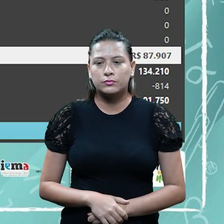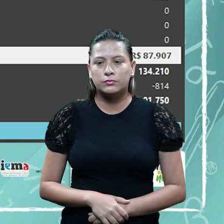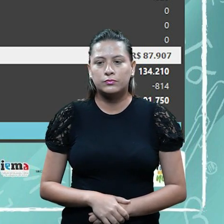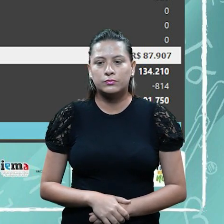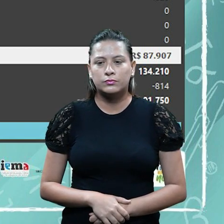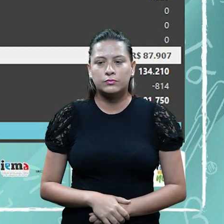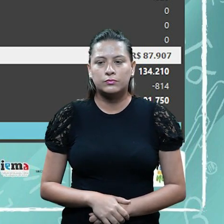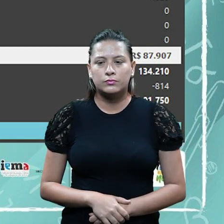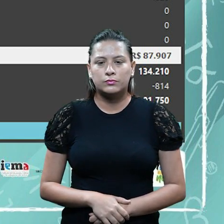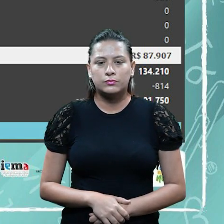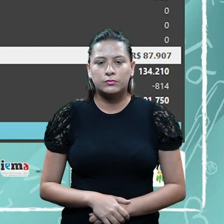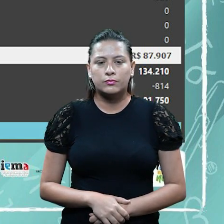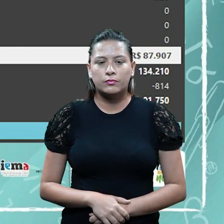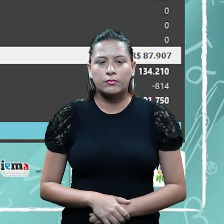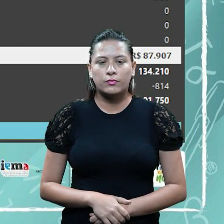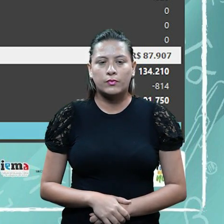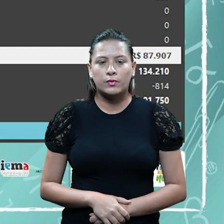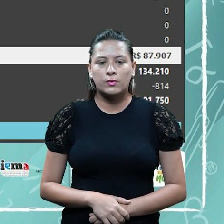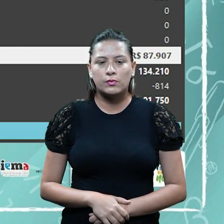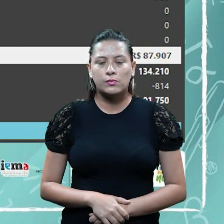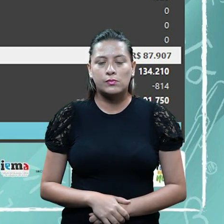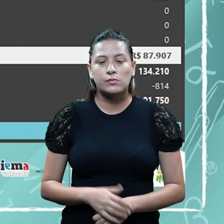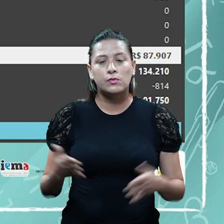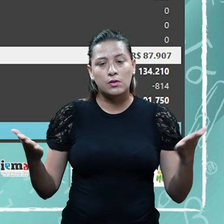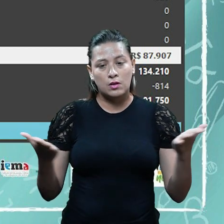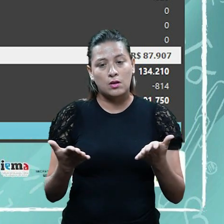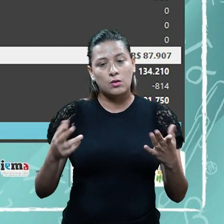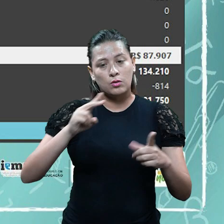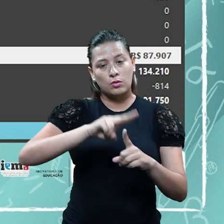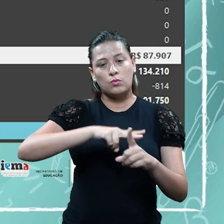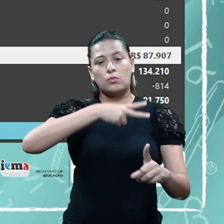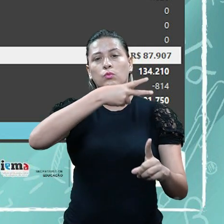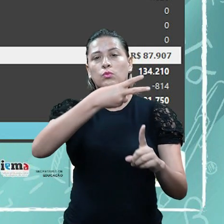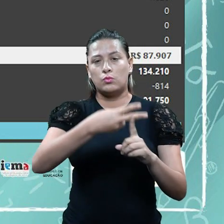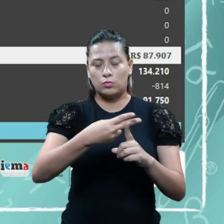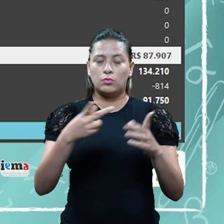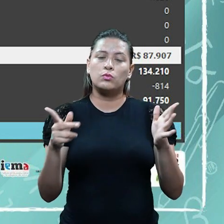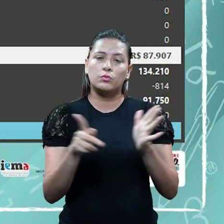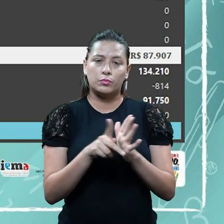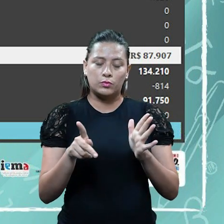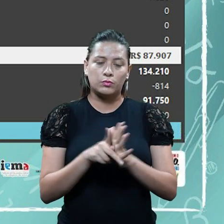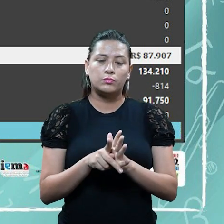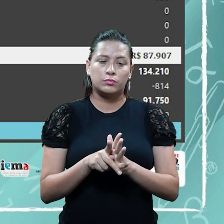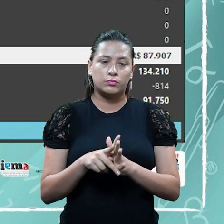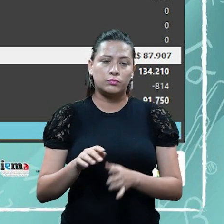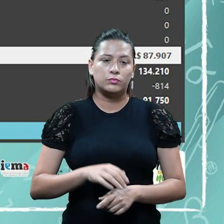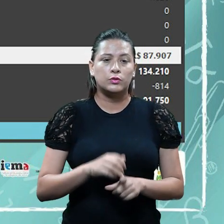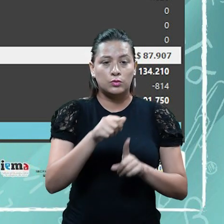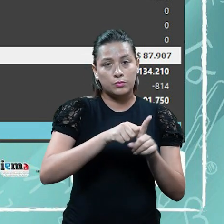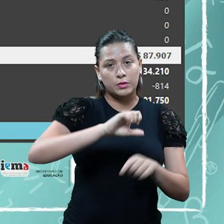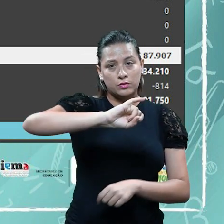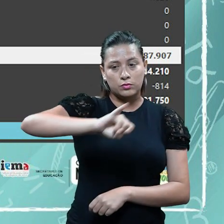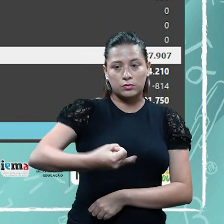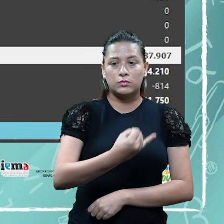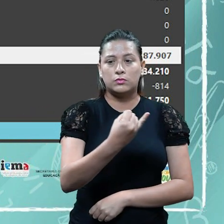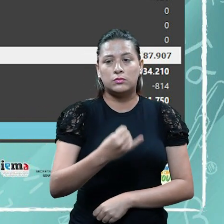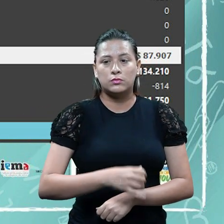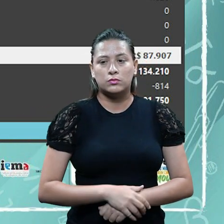87.907. Muito bem, agora eu já posso ter o lucro das operações. Então, em janeiro eu tive 14 mil de